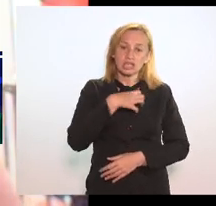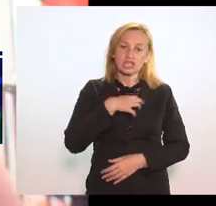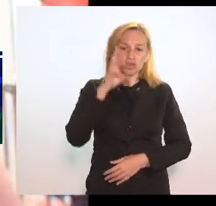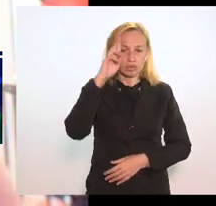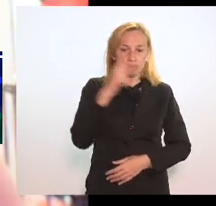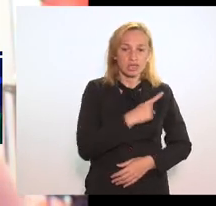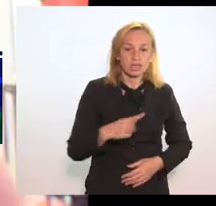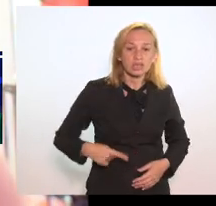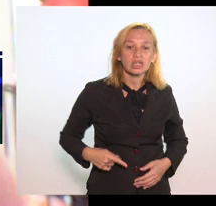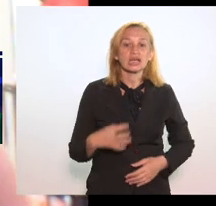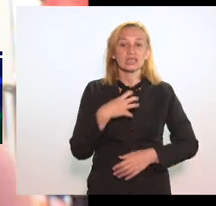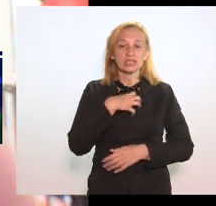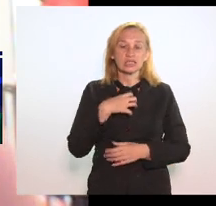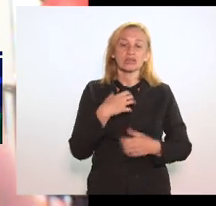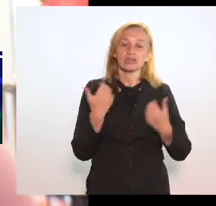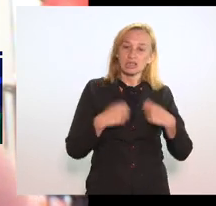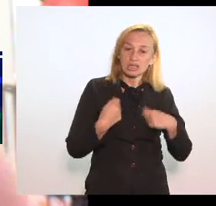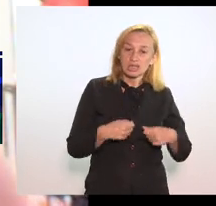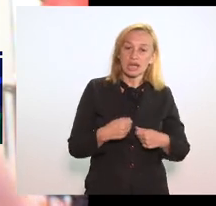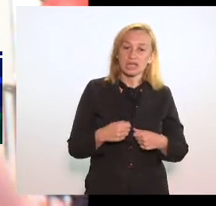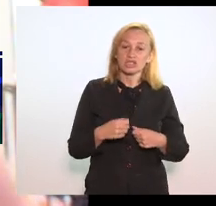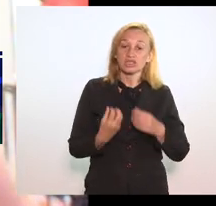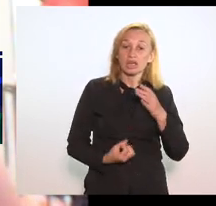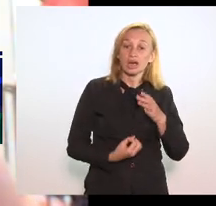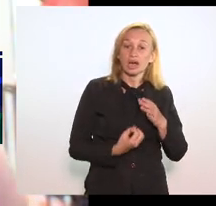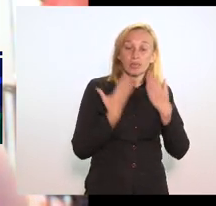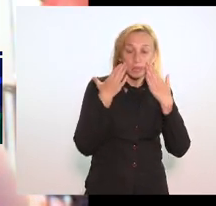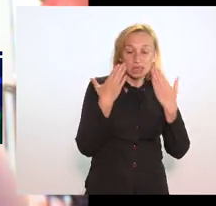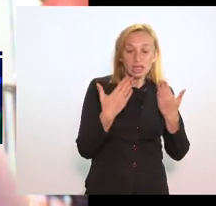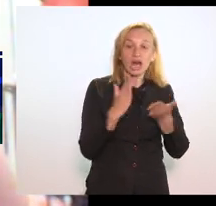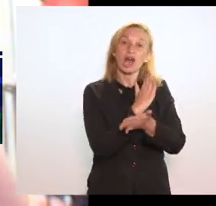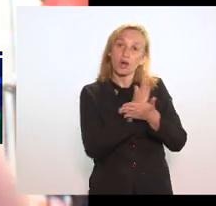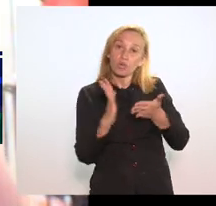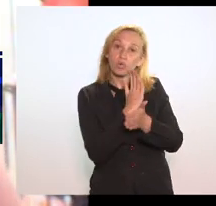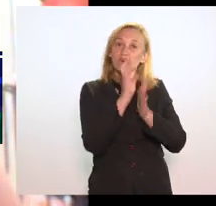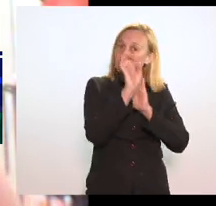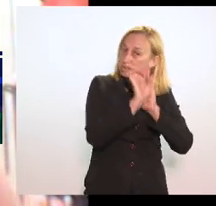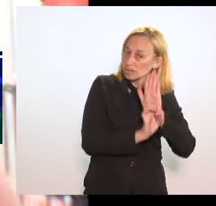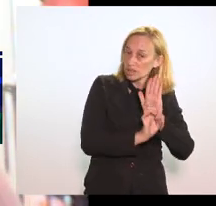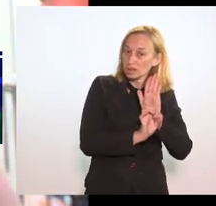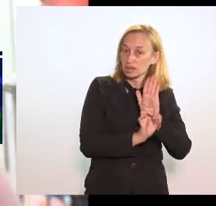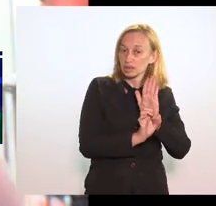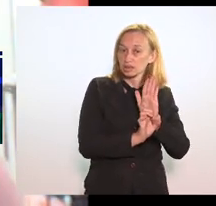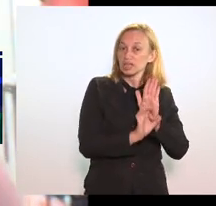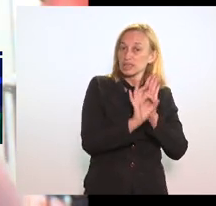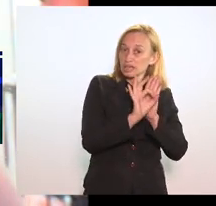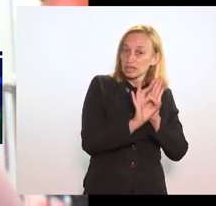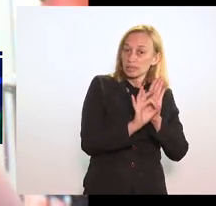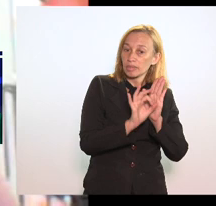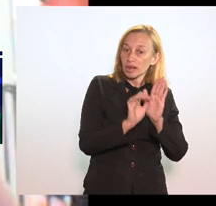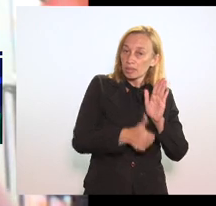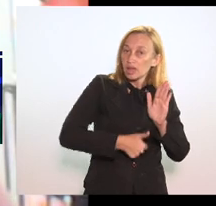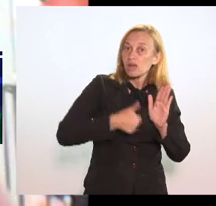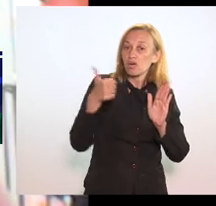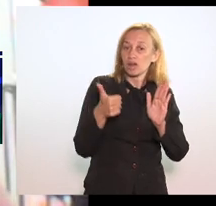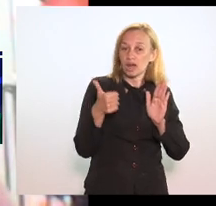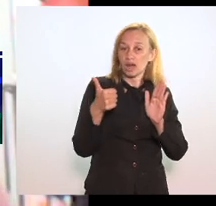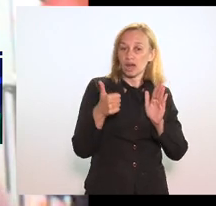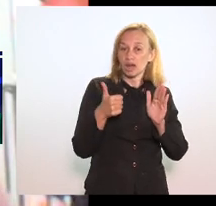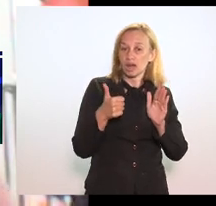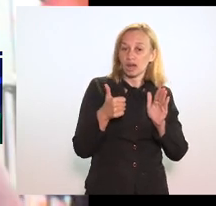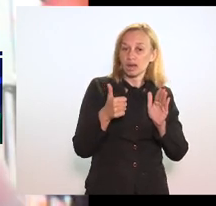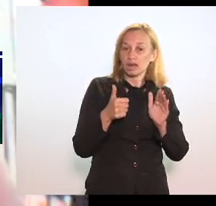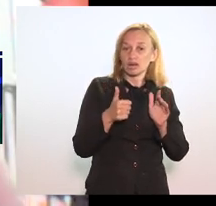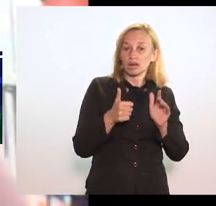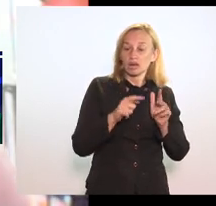sentido Sua Presidente a gente Sentiu necessidade de apresentar algumas emendas definindo né A não